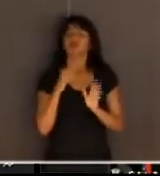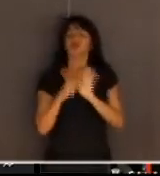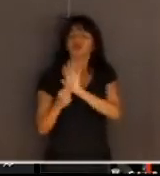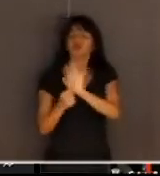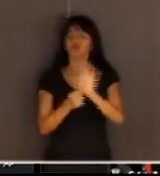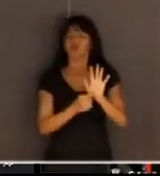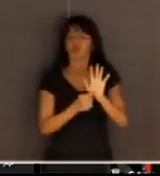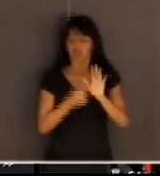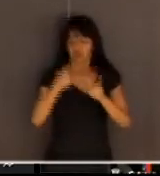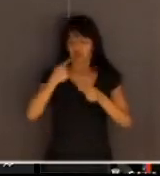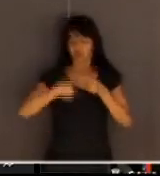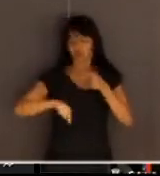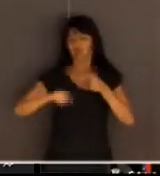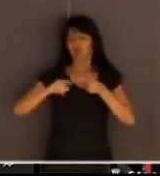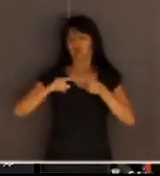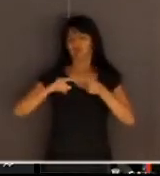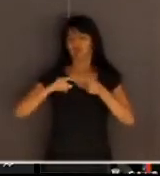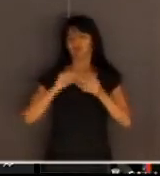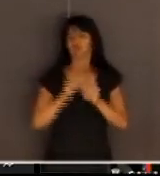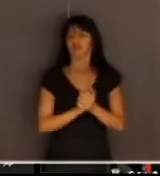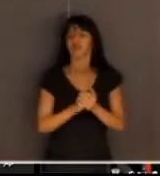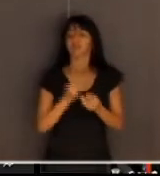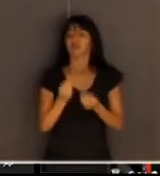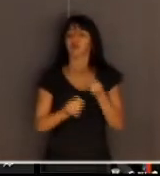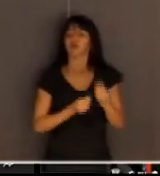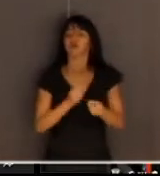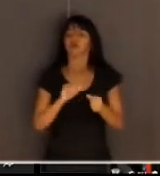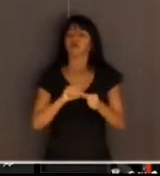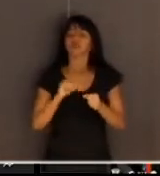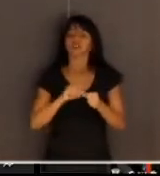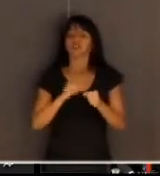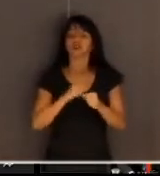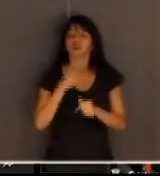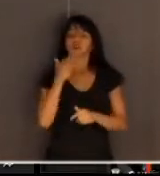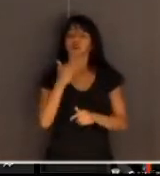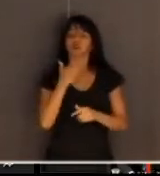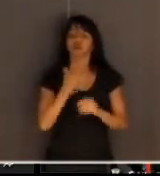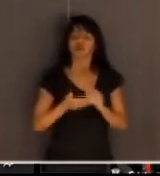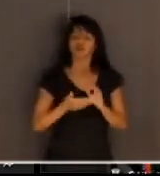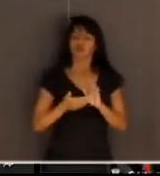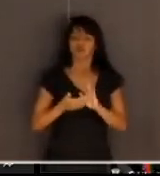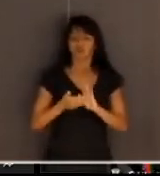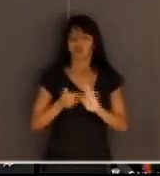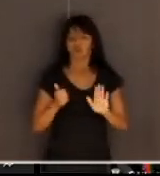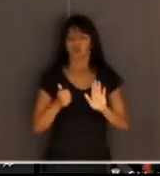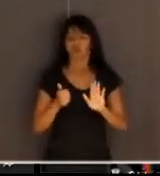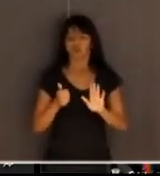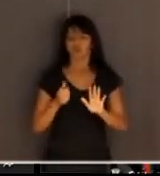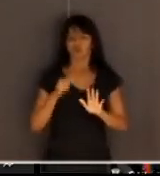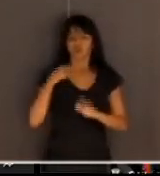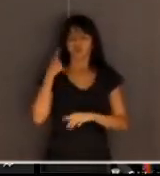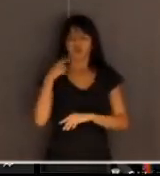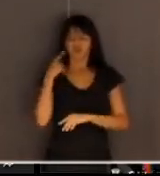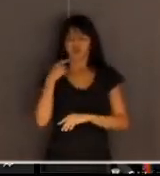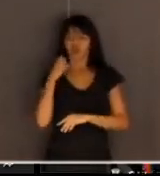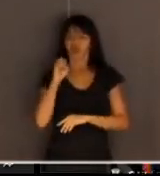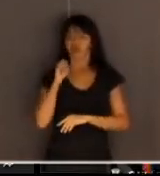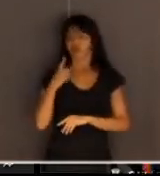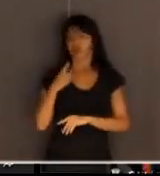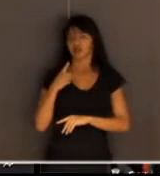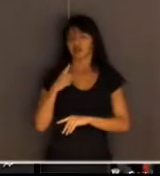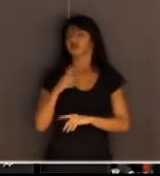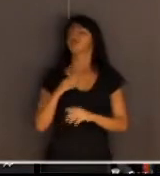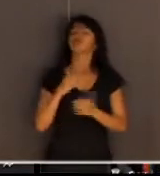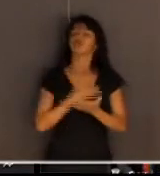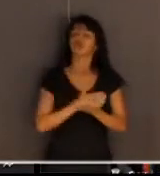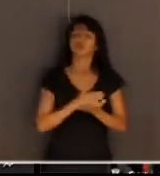autos. Então, como será feito o pedido de suspensão pelos advogados? É claro, a partir de arguição de